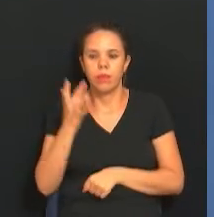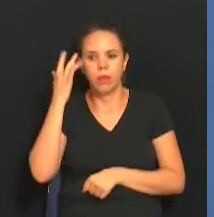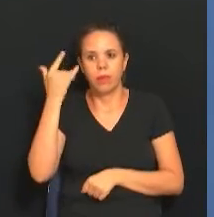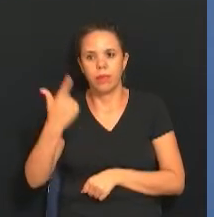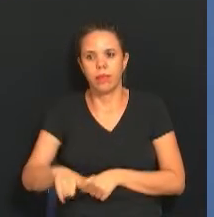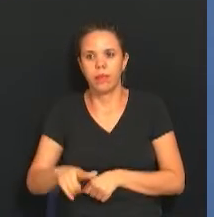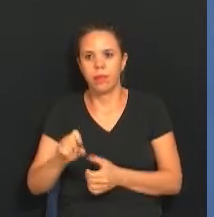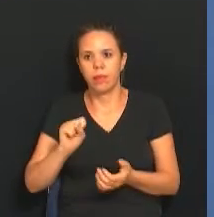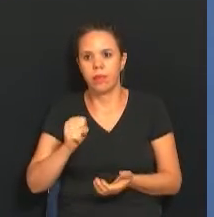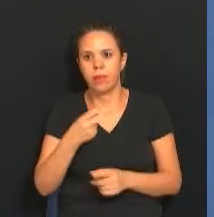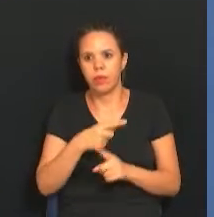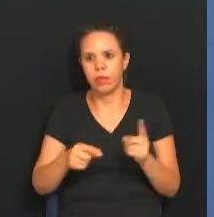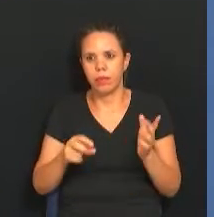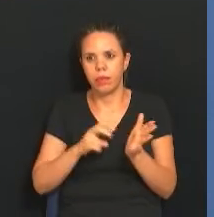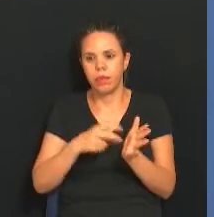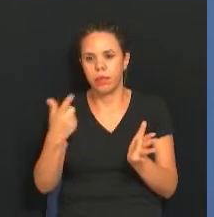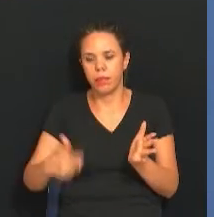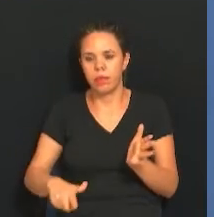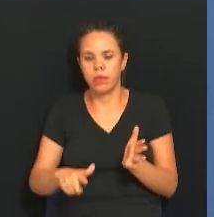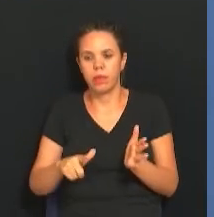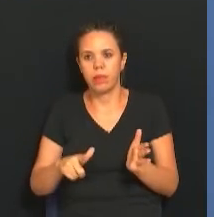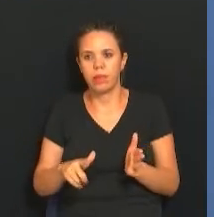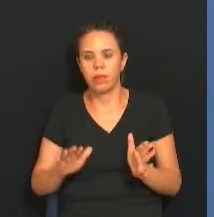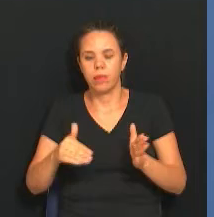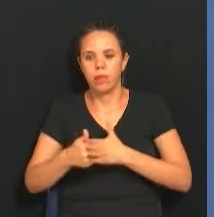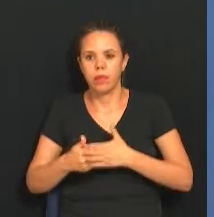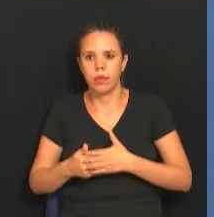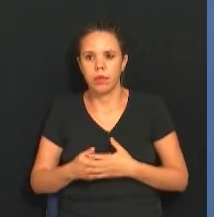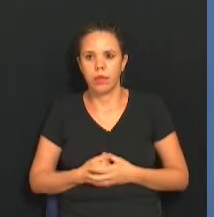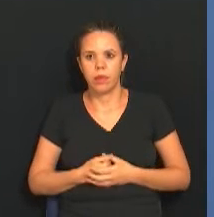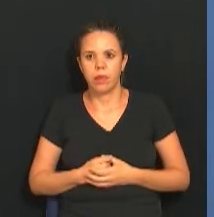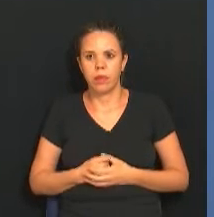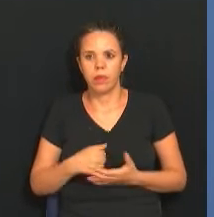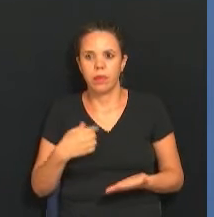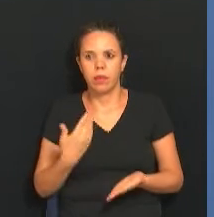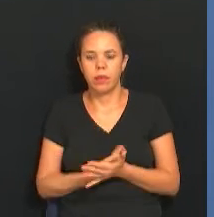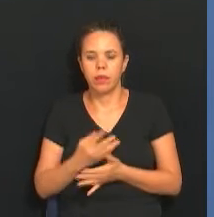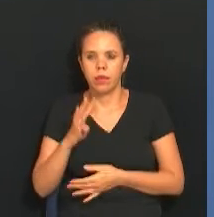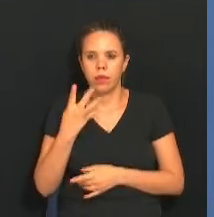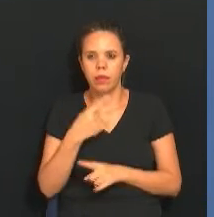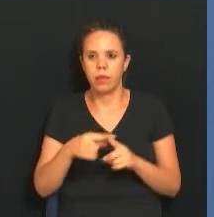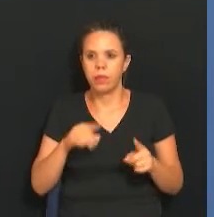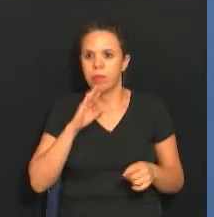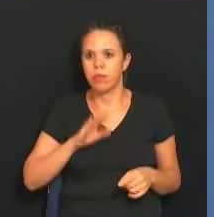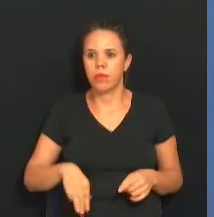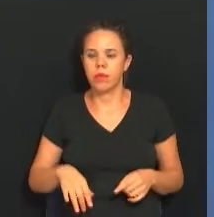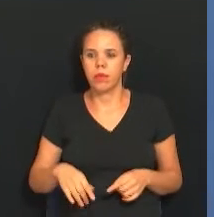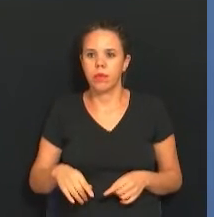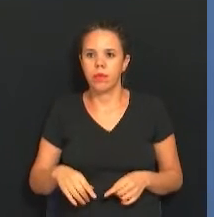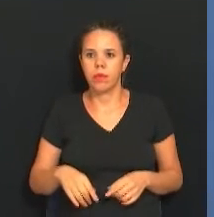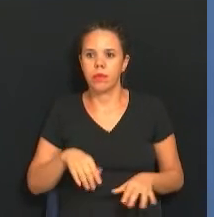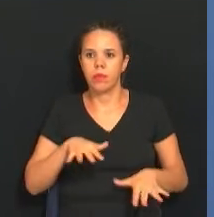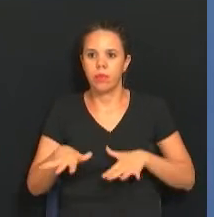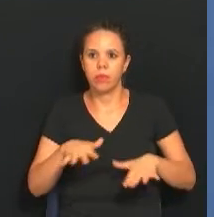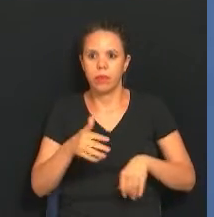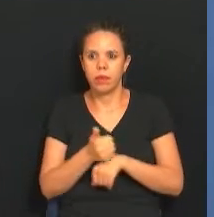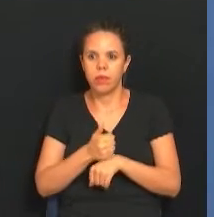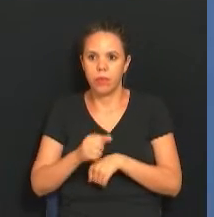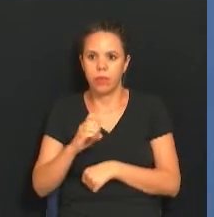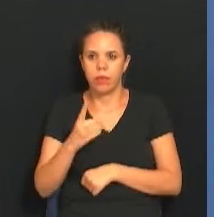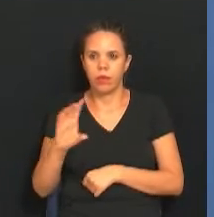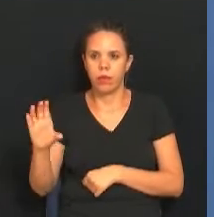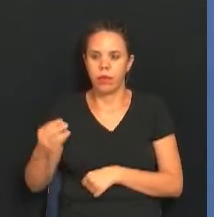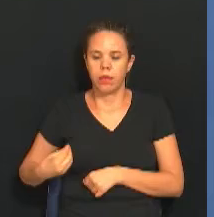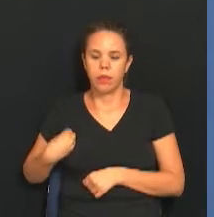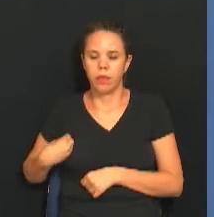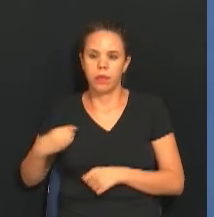às 8:30 da manhã novamente será bloqueada até as quatro e meia da tarde a gente de mobilidade urbana da inde